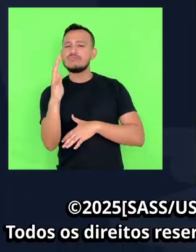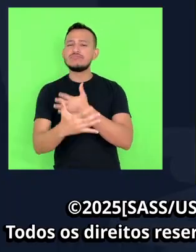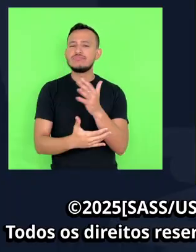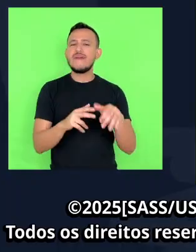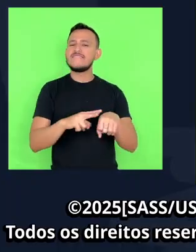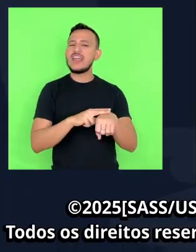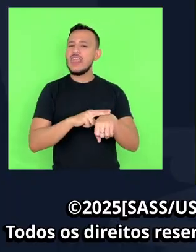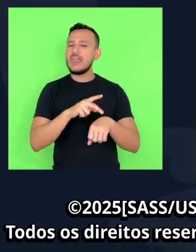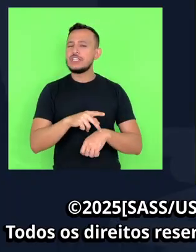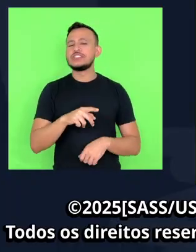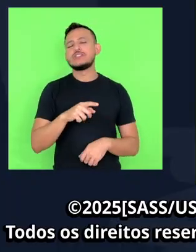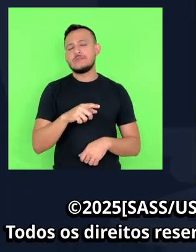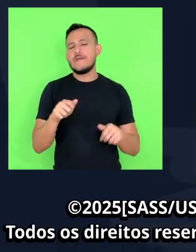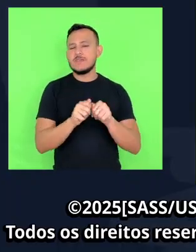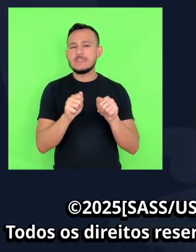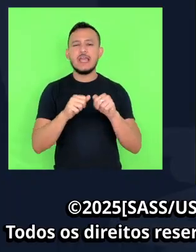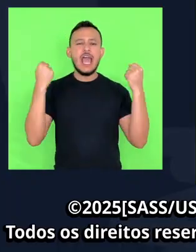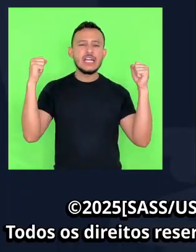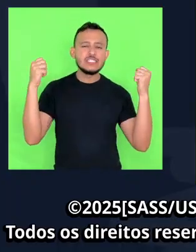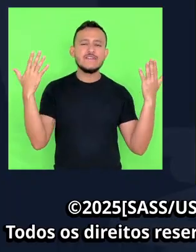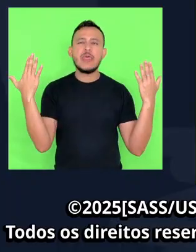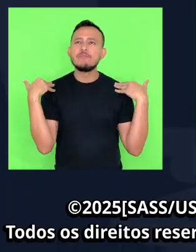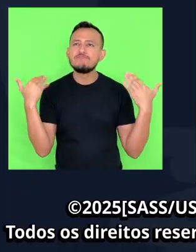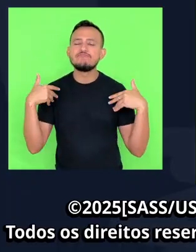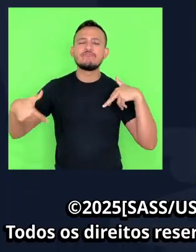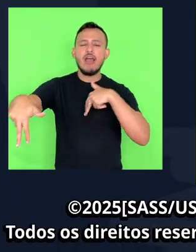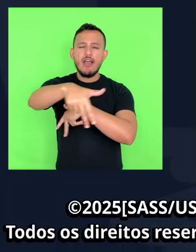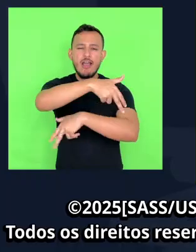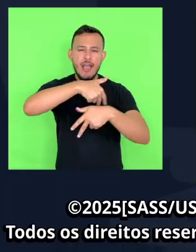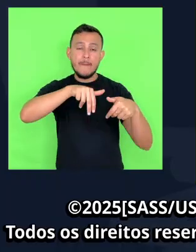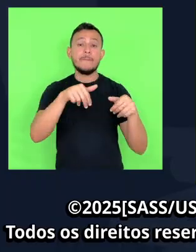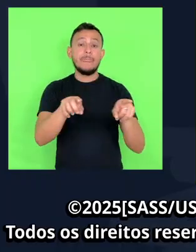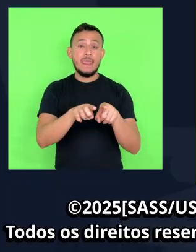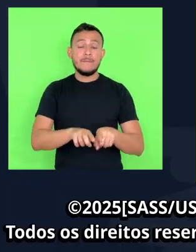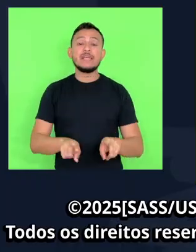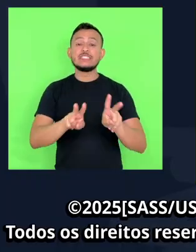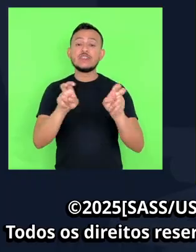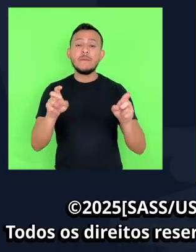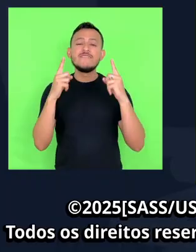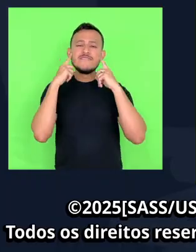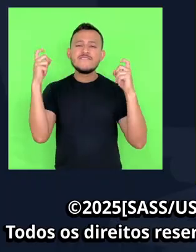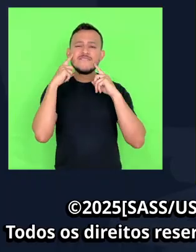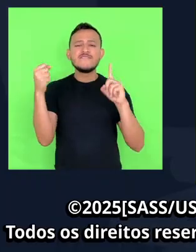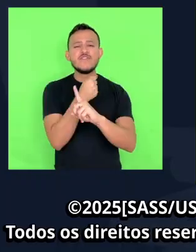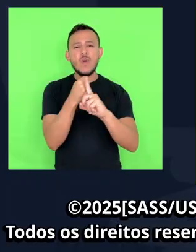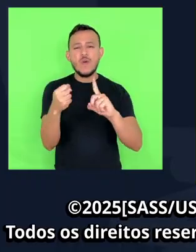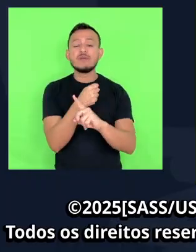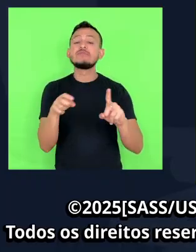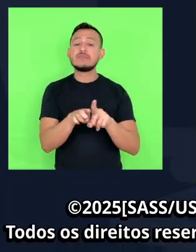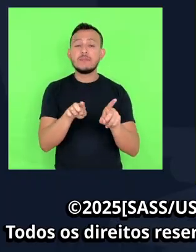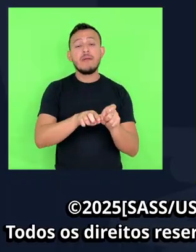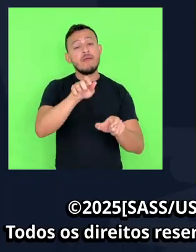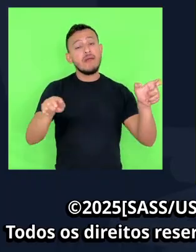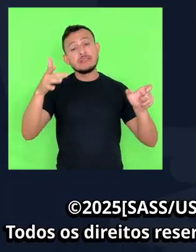verdes para se praticar atividades de lazer ao ar livre, as questões de violência que levam